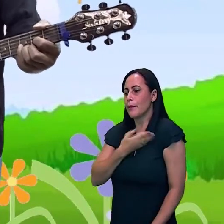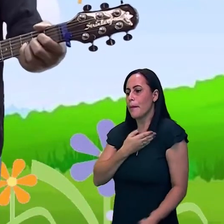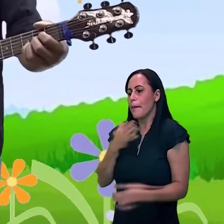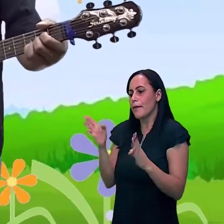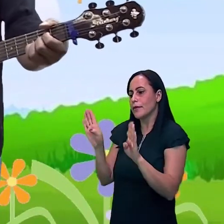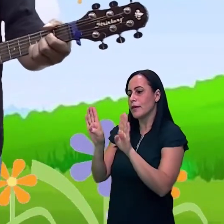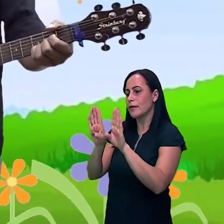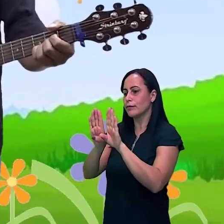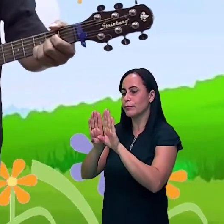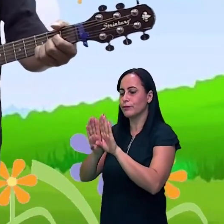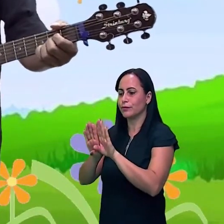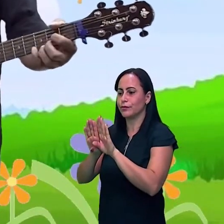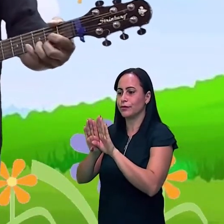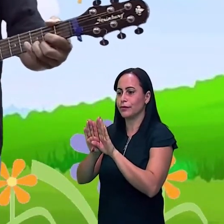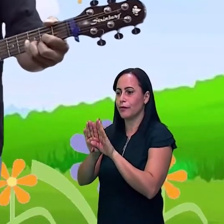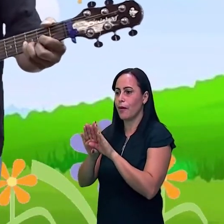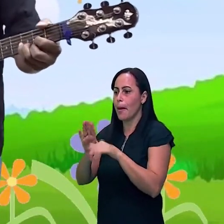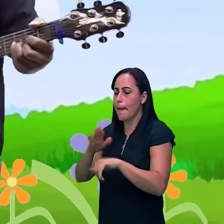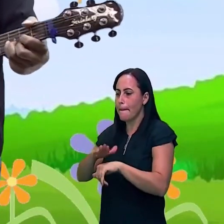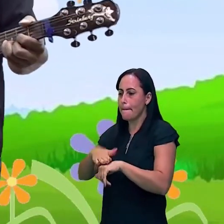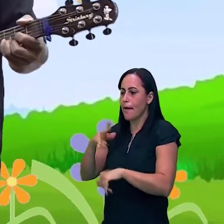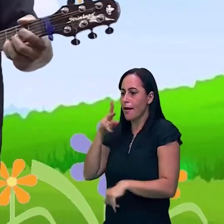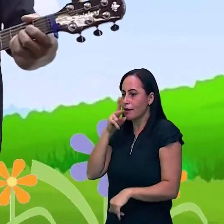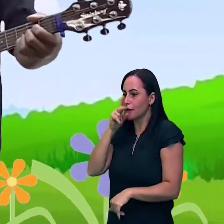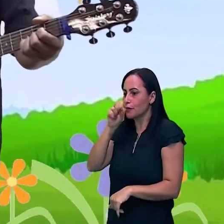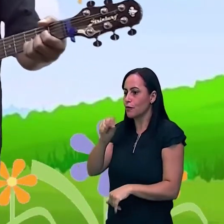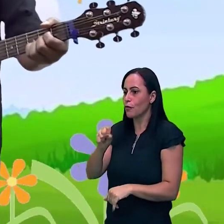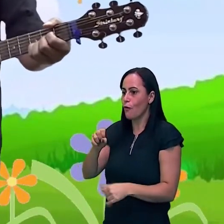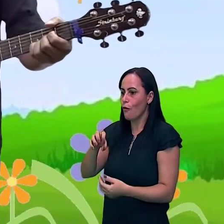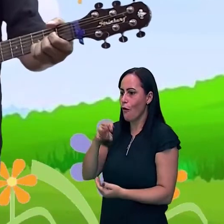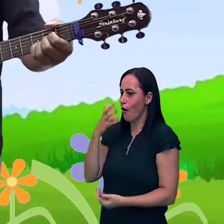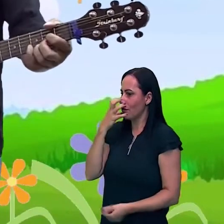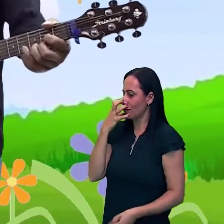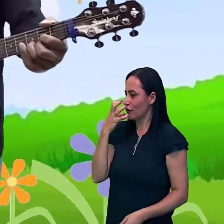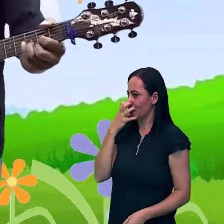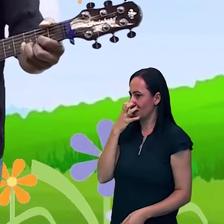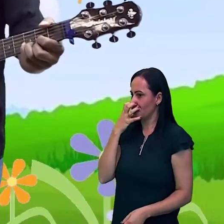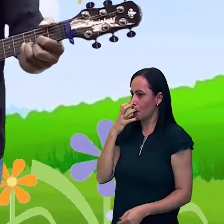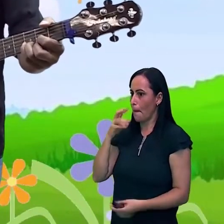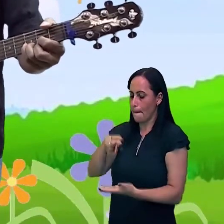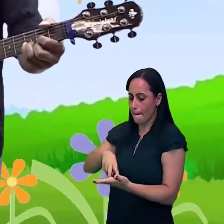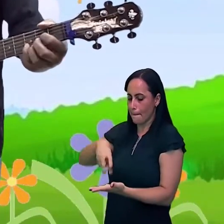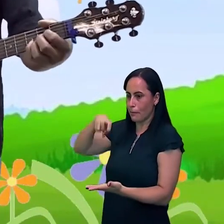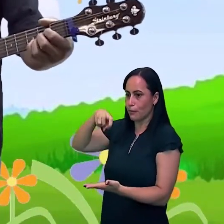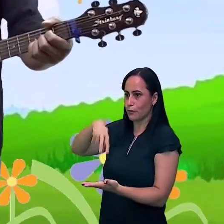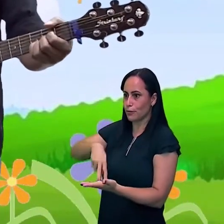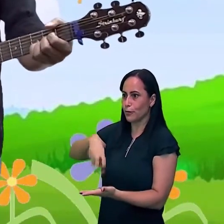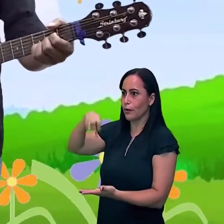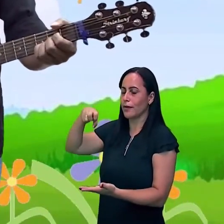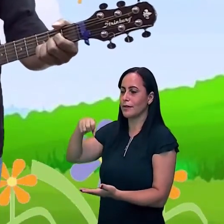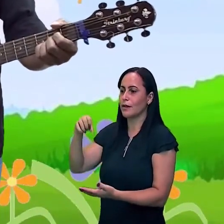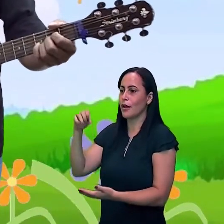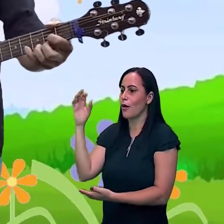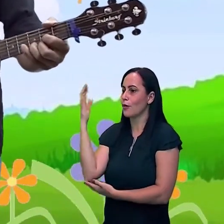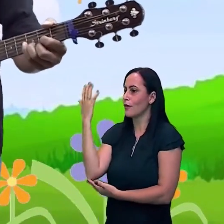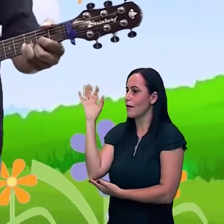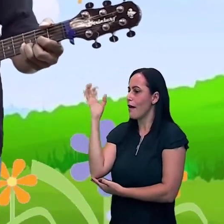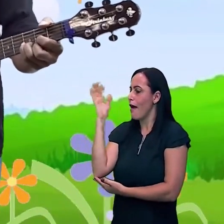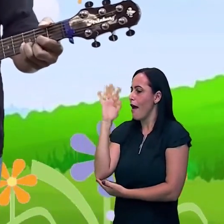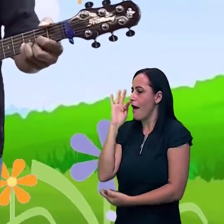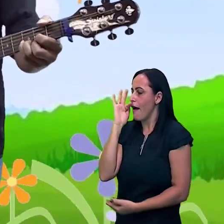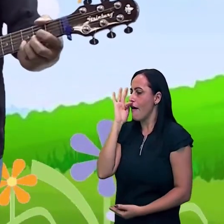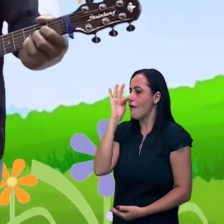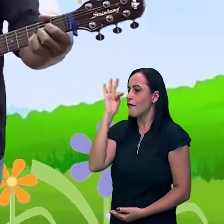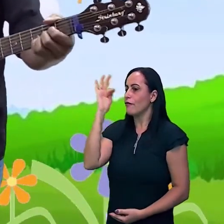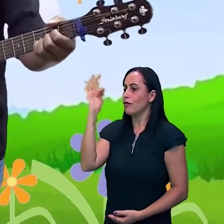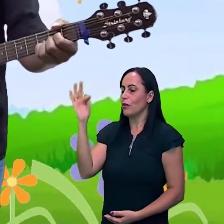Amigo portão, que é mais forte que o cachorro, que pula mais alto que a roseira, você